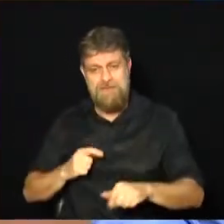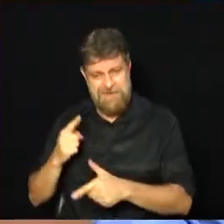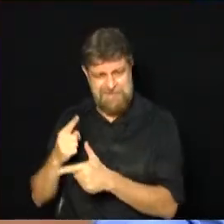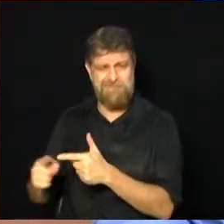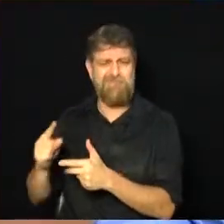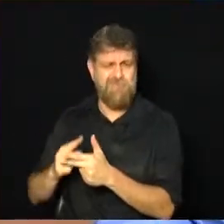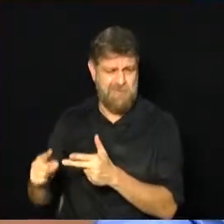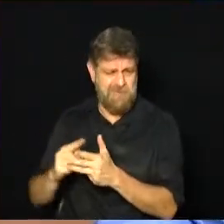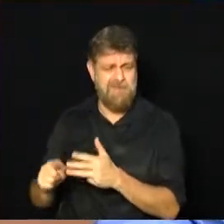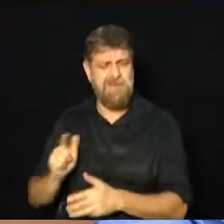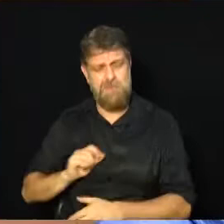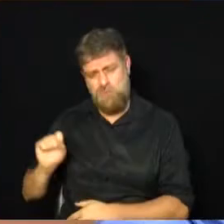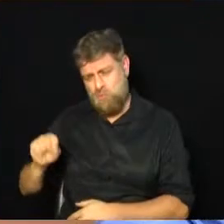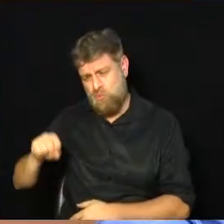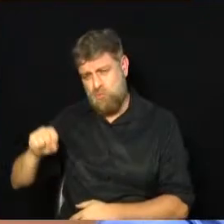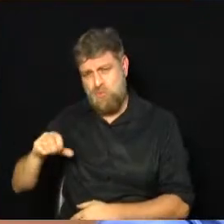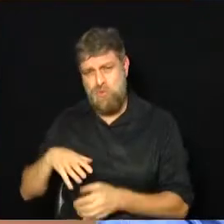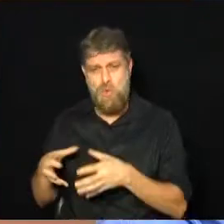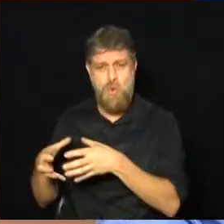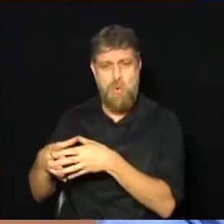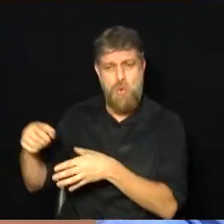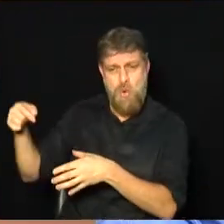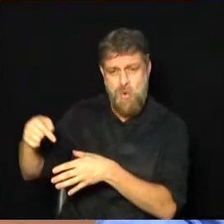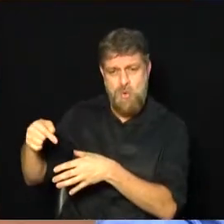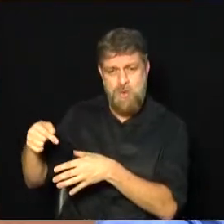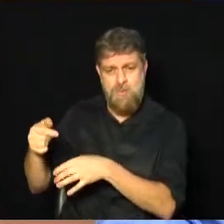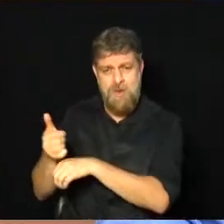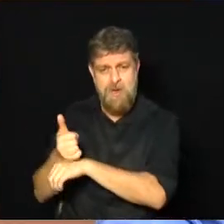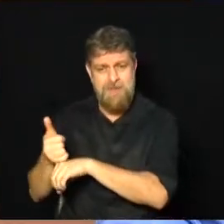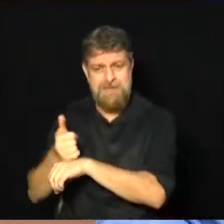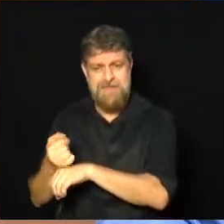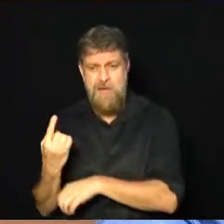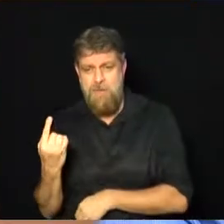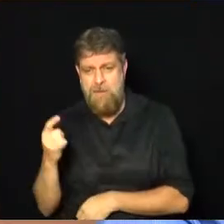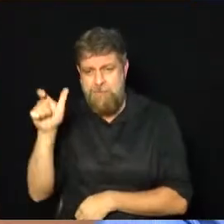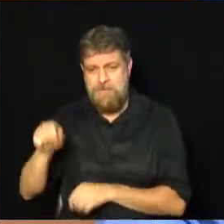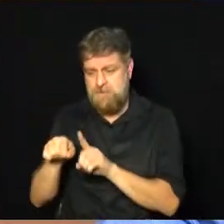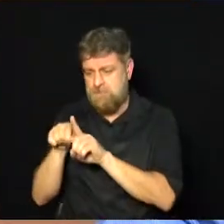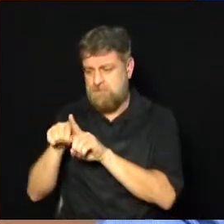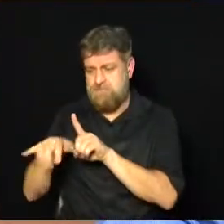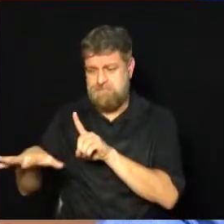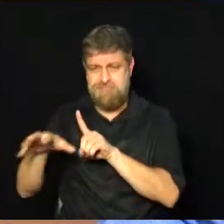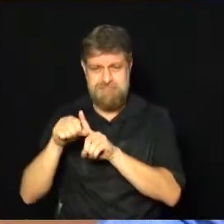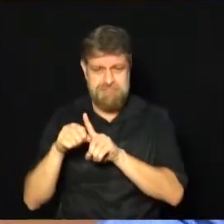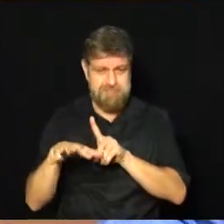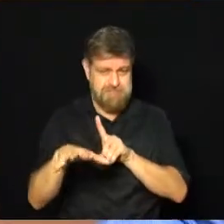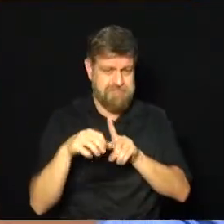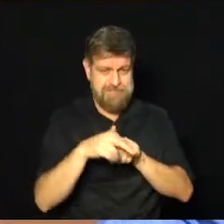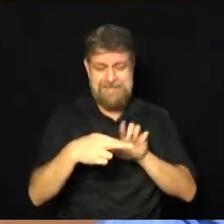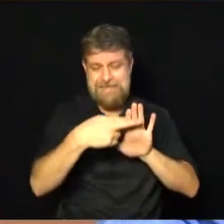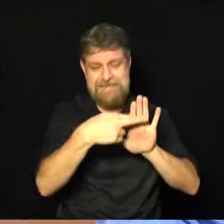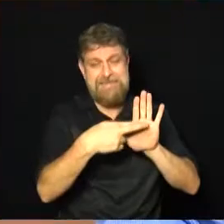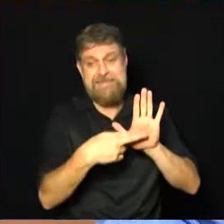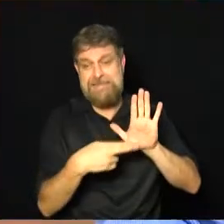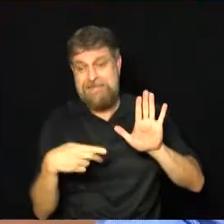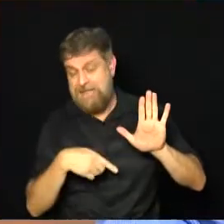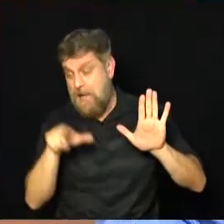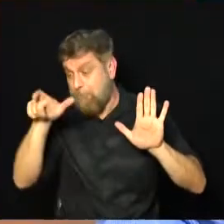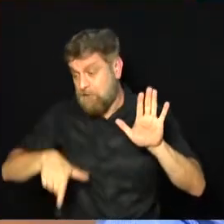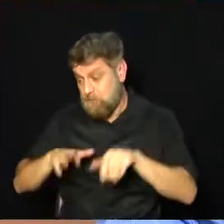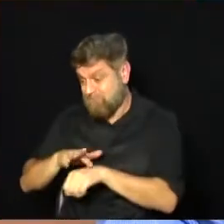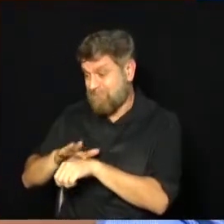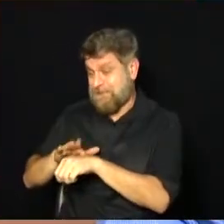problemas. Tivemos problemas de equipes que teve uma pessoa contaminada, então o regramento colocado,